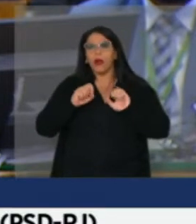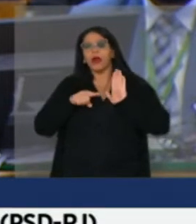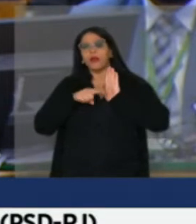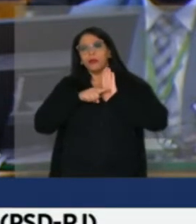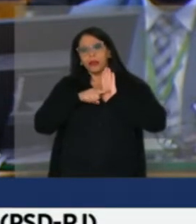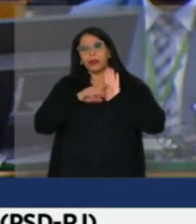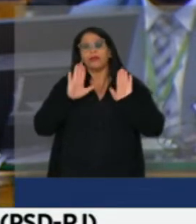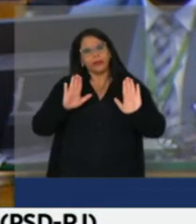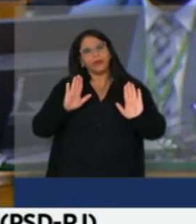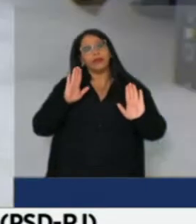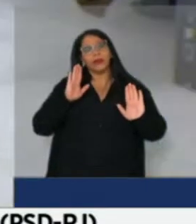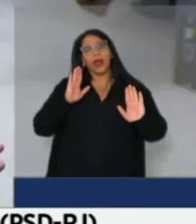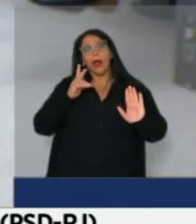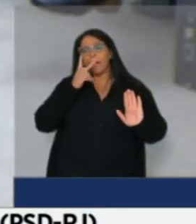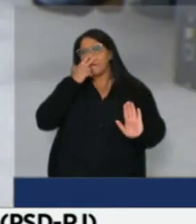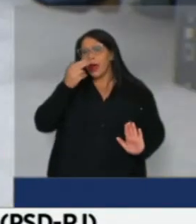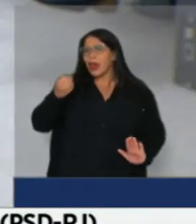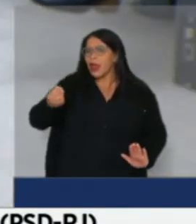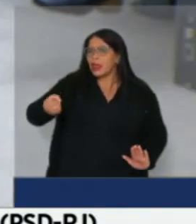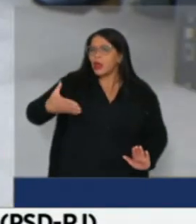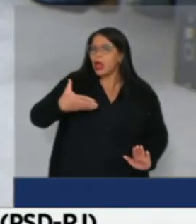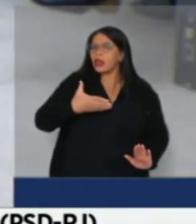que é uma inovação aos procedimentos